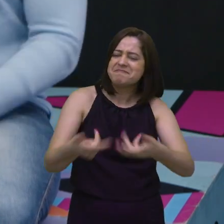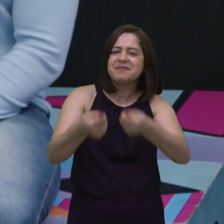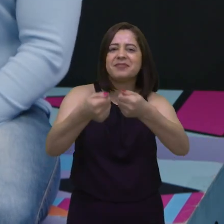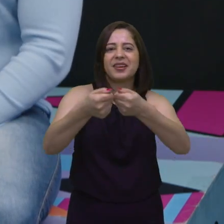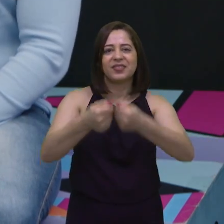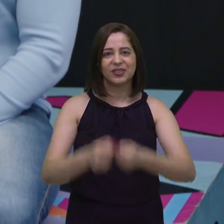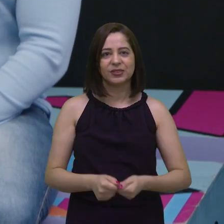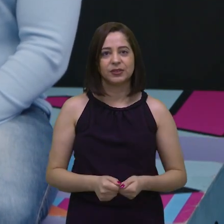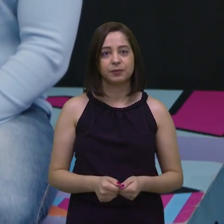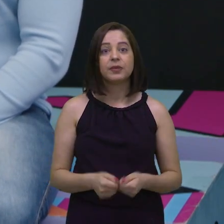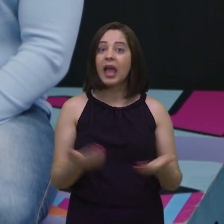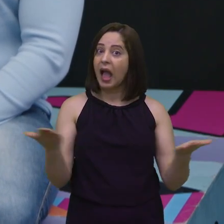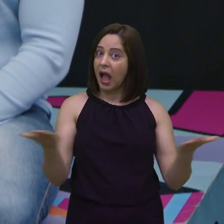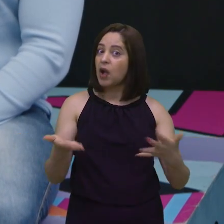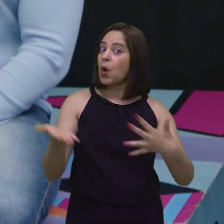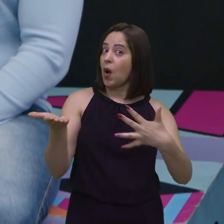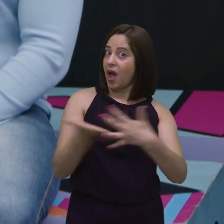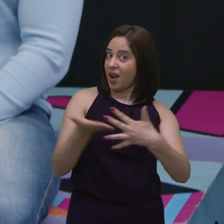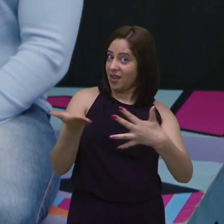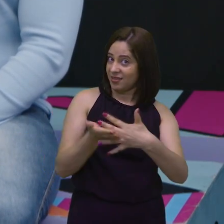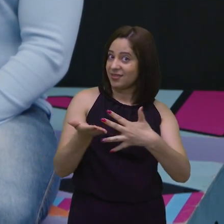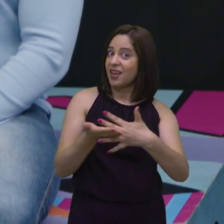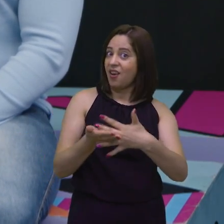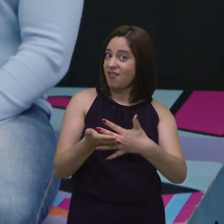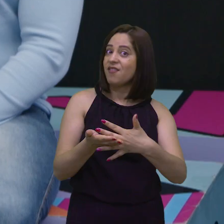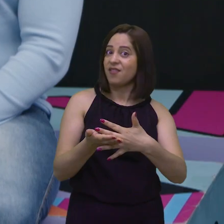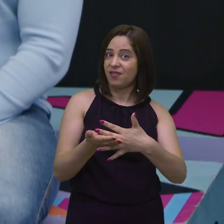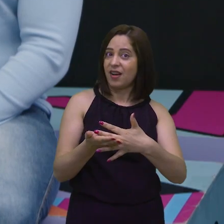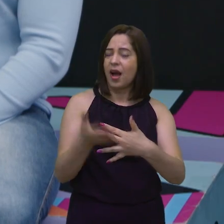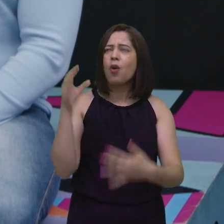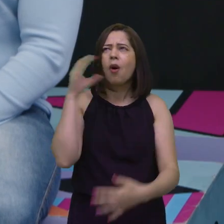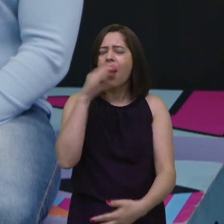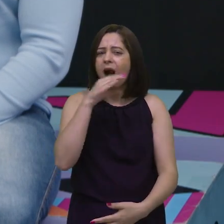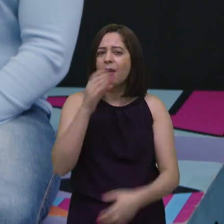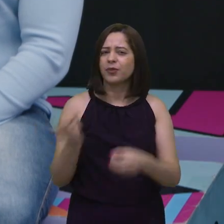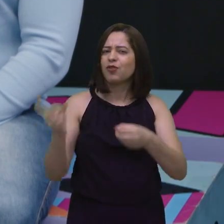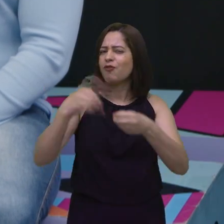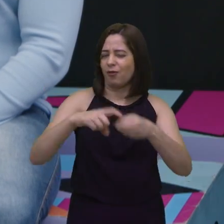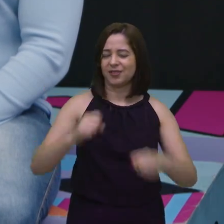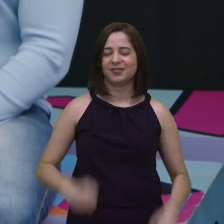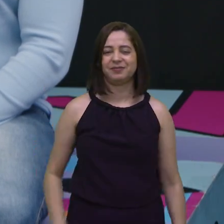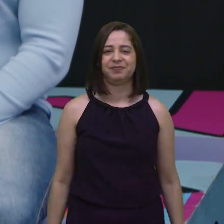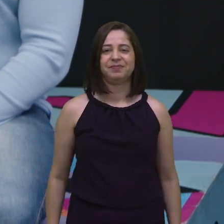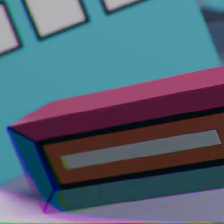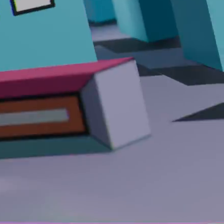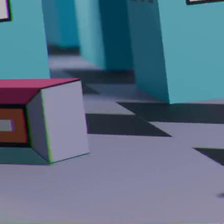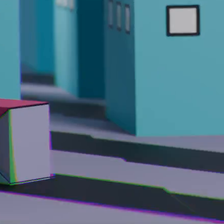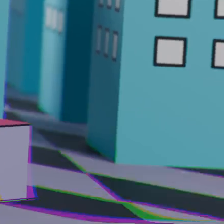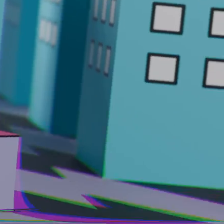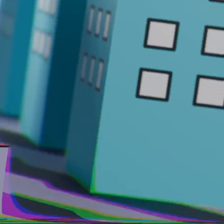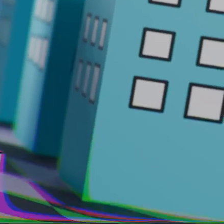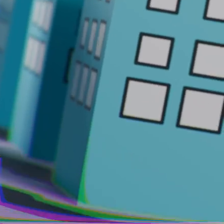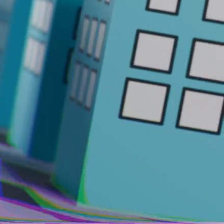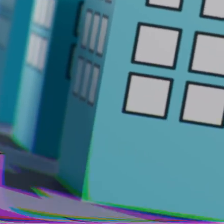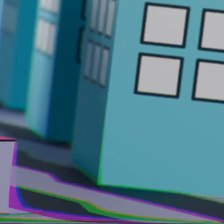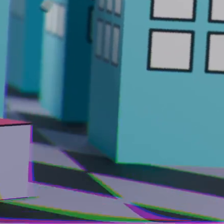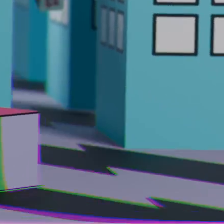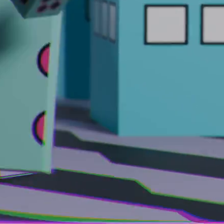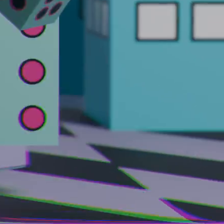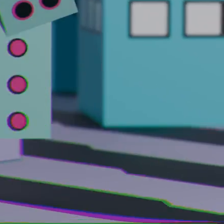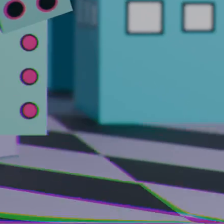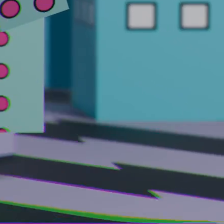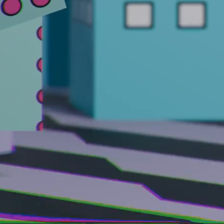impecável. É isso aí. Galera, agora sim a gente vai para um rápido intervalo, mas daqui a pouquinho a gente volta, hein?